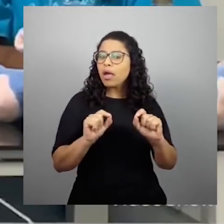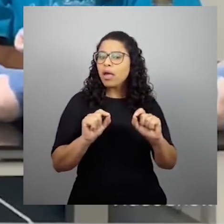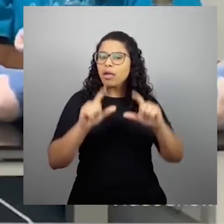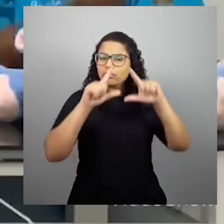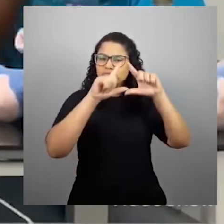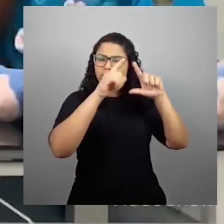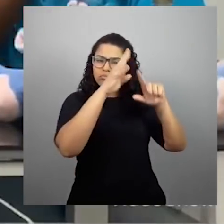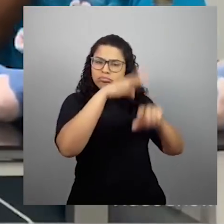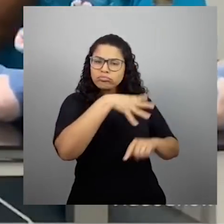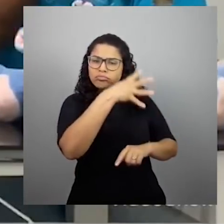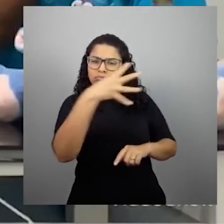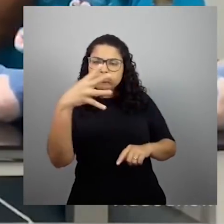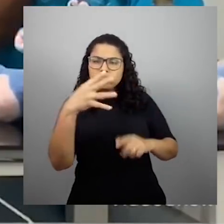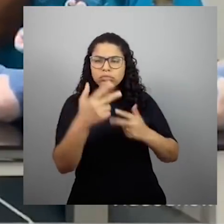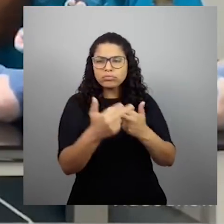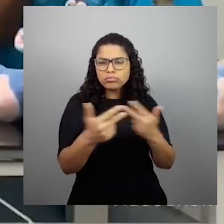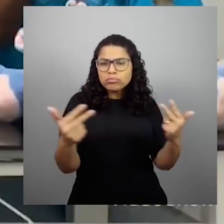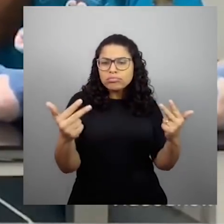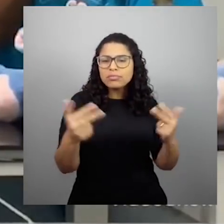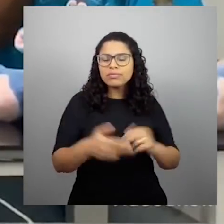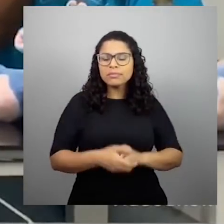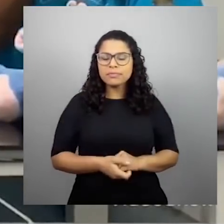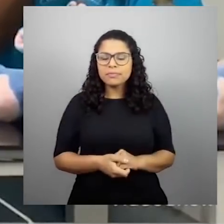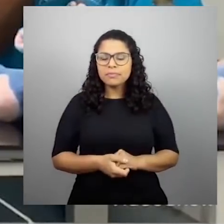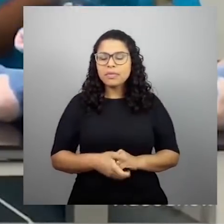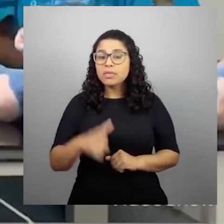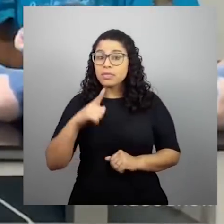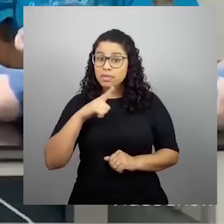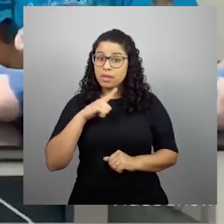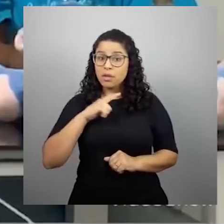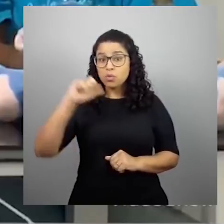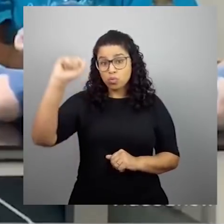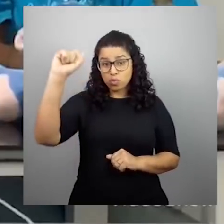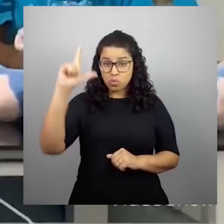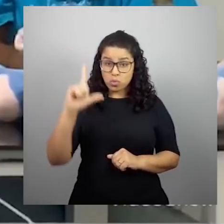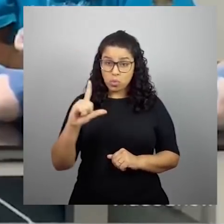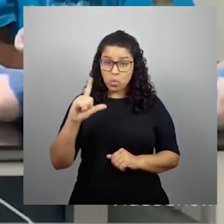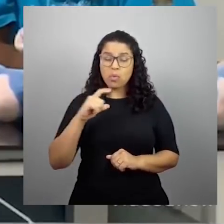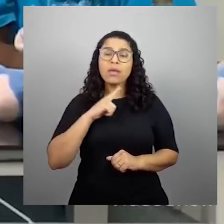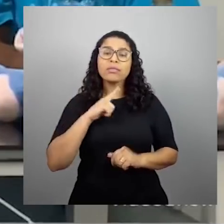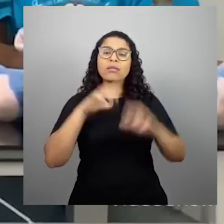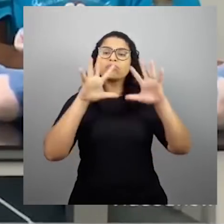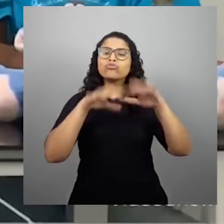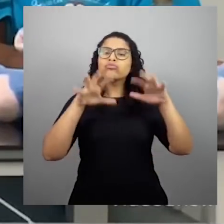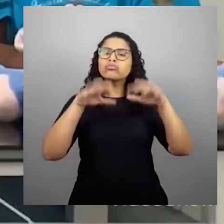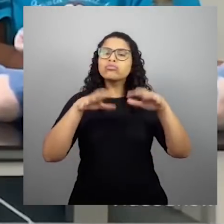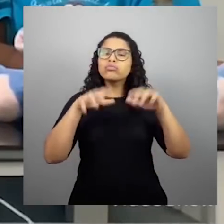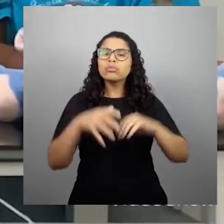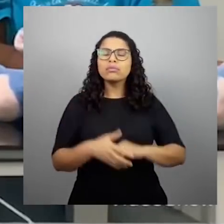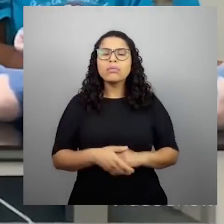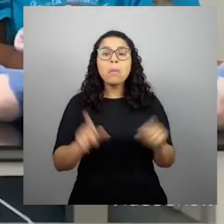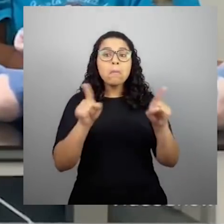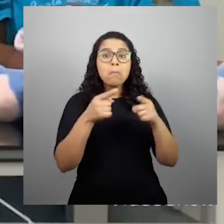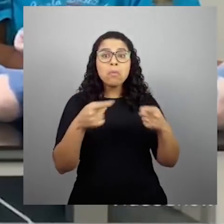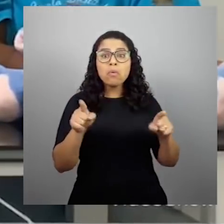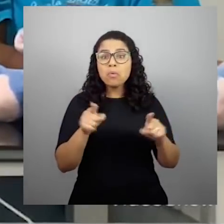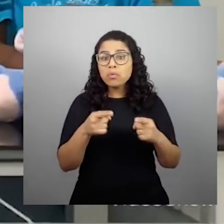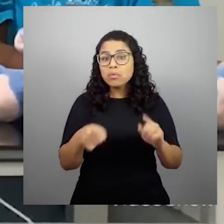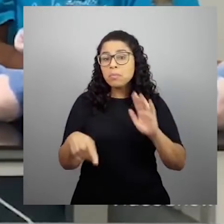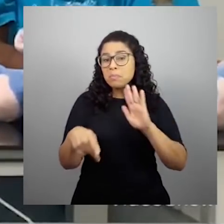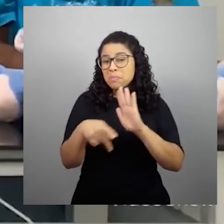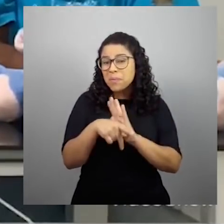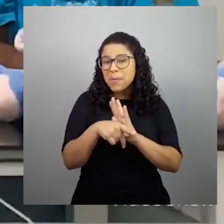né? Você falou tudo! E tem o sol e tem a chuva. Ah, então é a musiquinha da